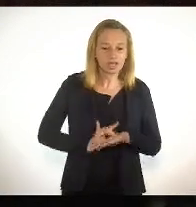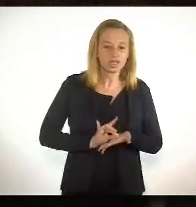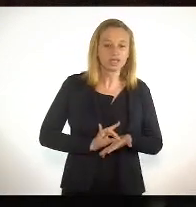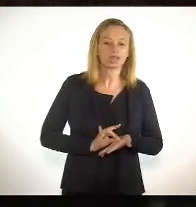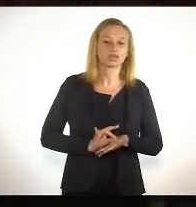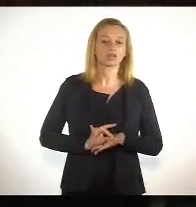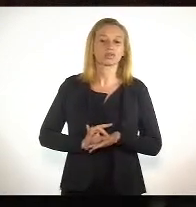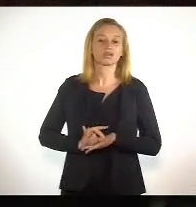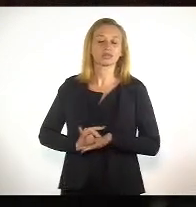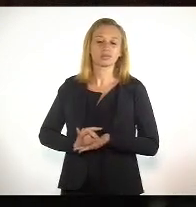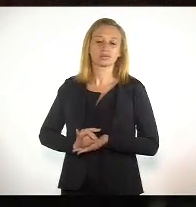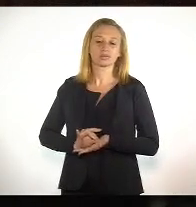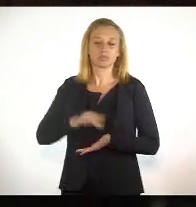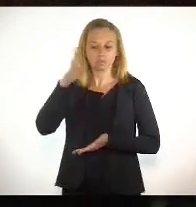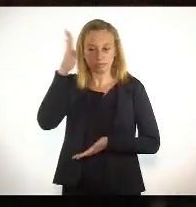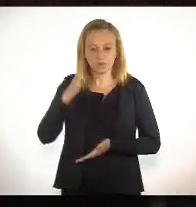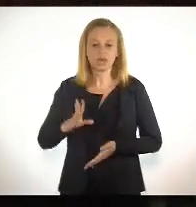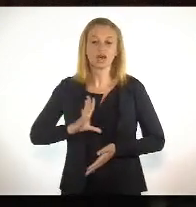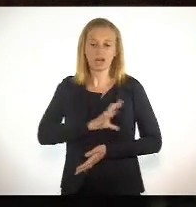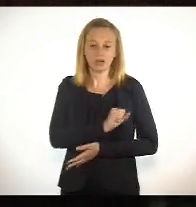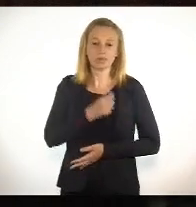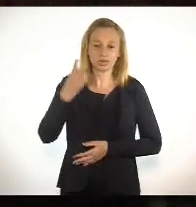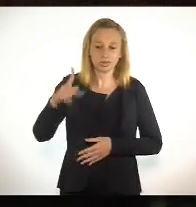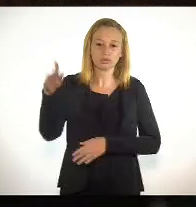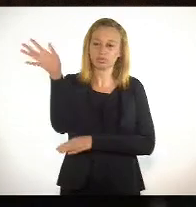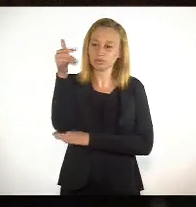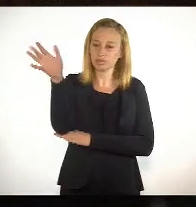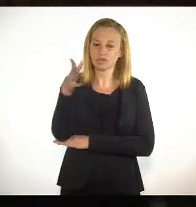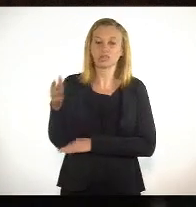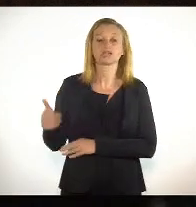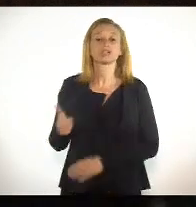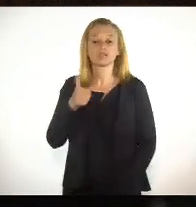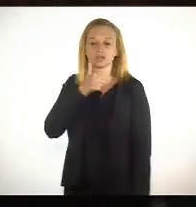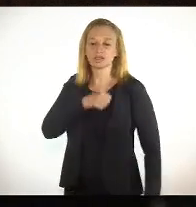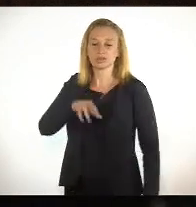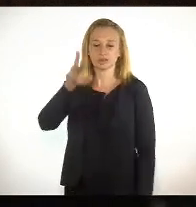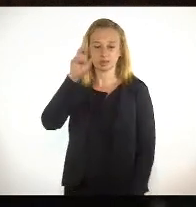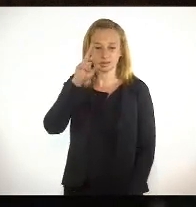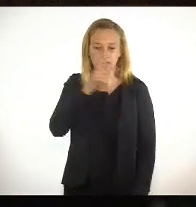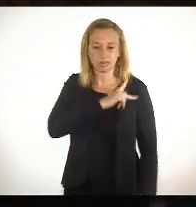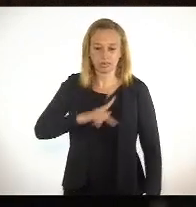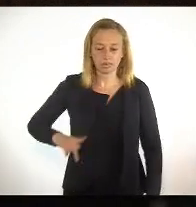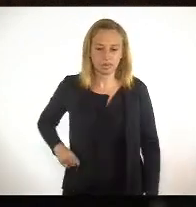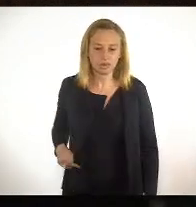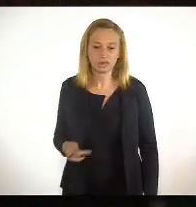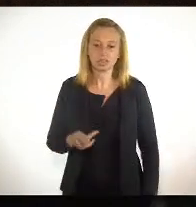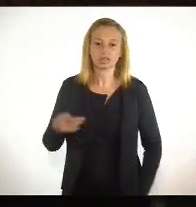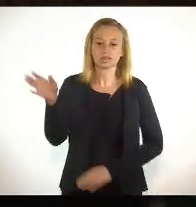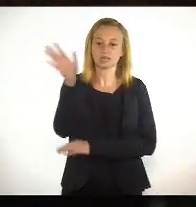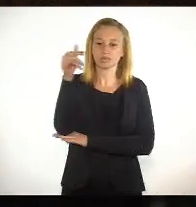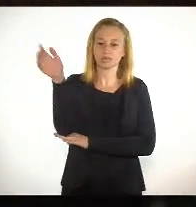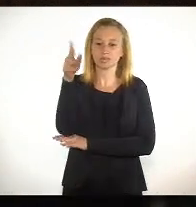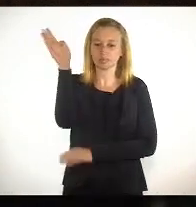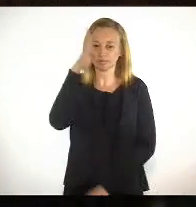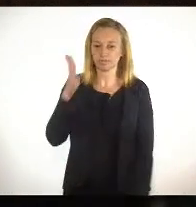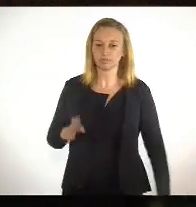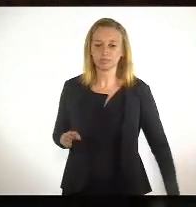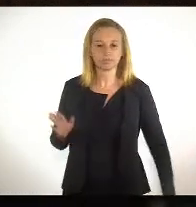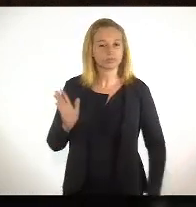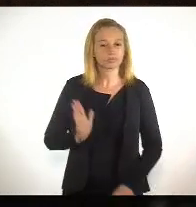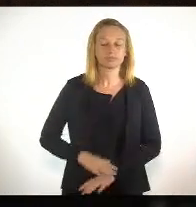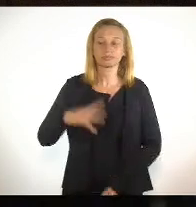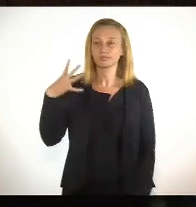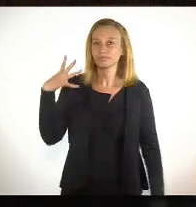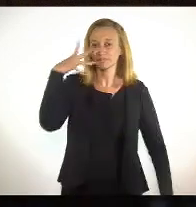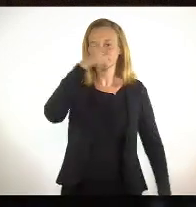patriota ama a sua bandeira. Aliás, senhora presidente, eu considero a bandeira do Brasil a bandeira mais bonita